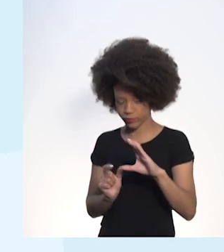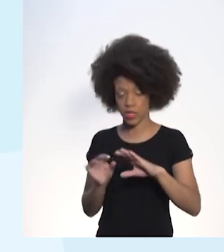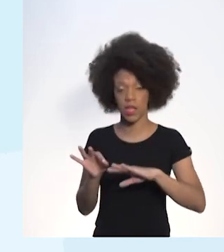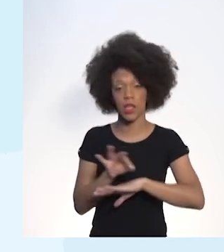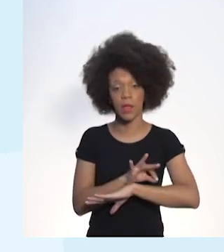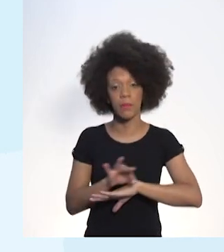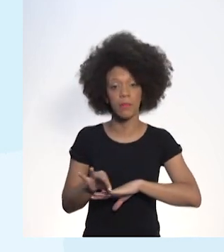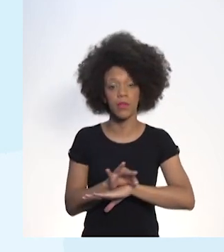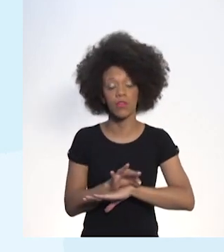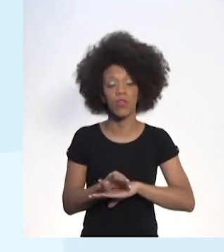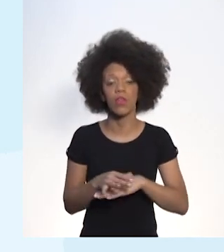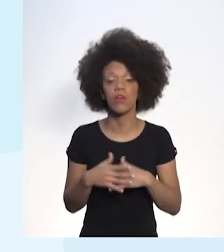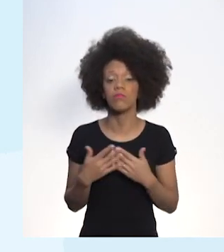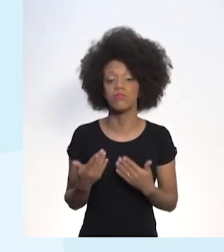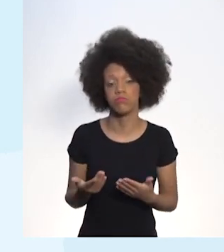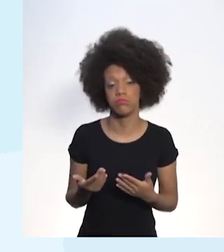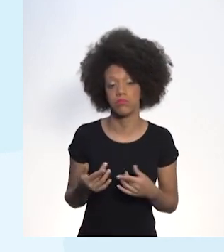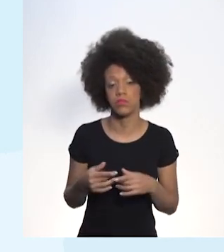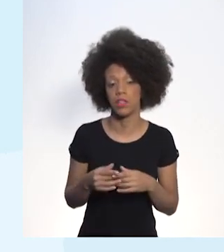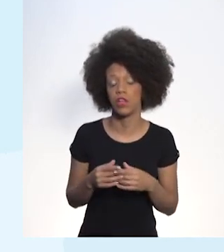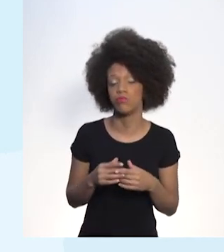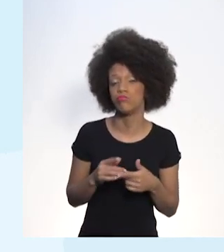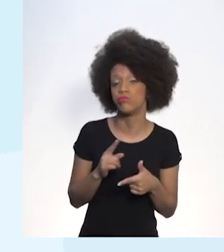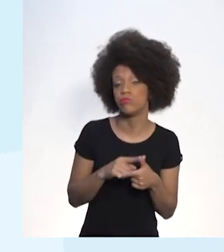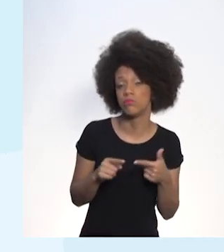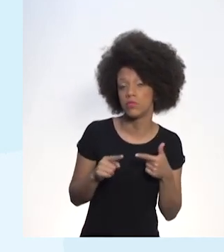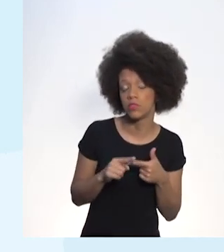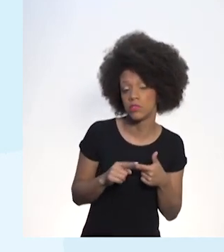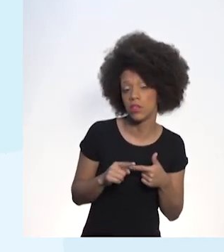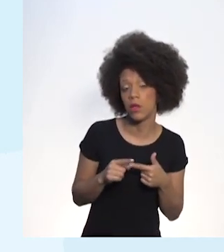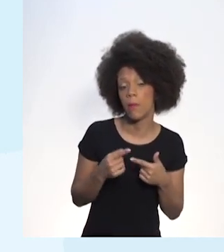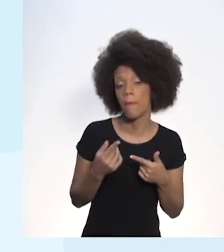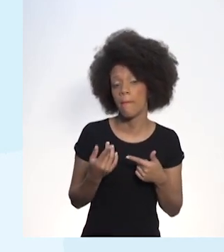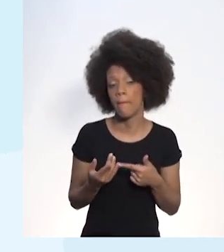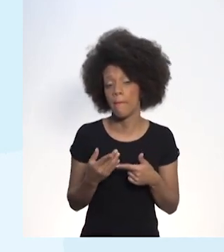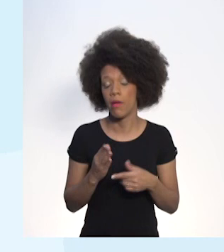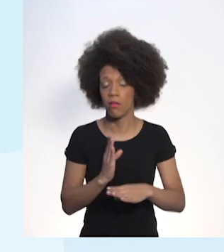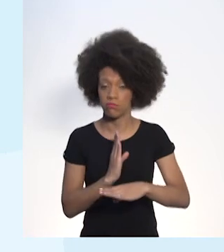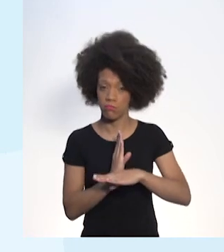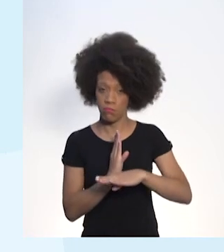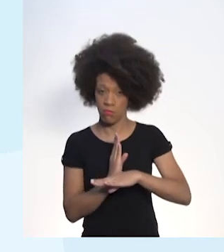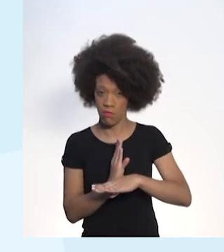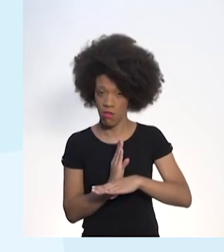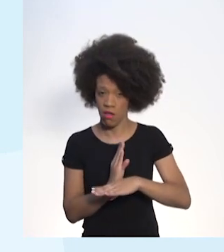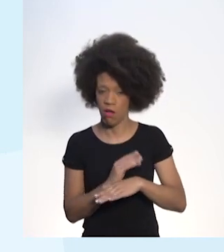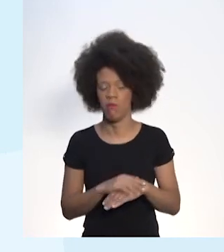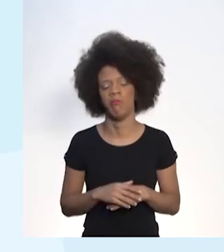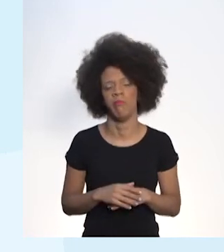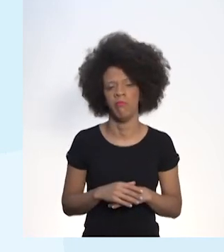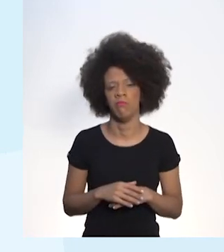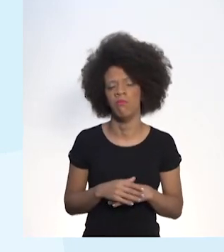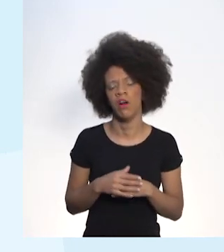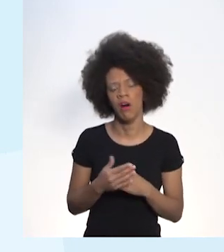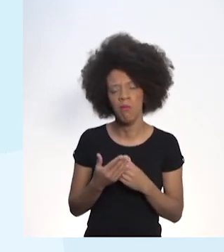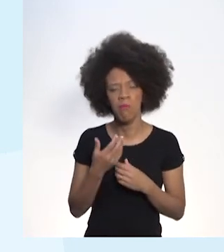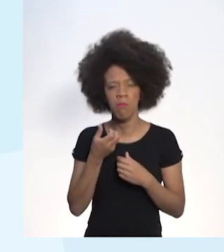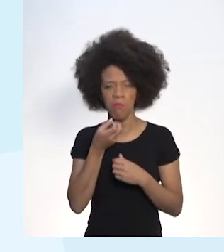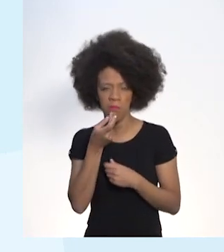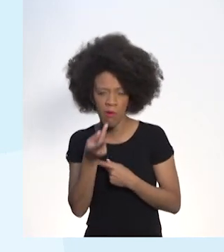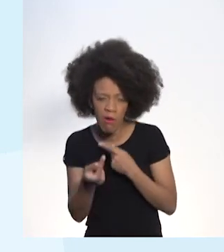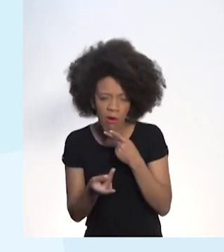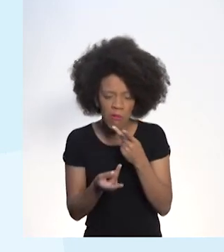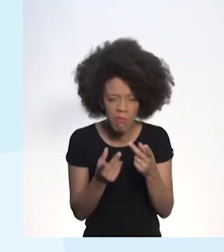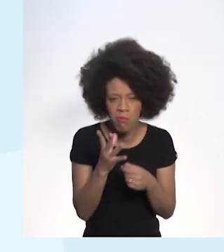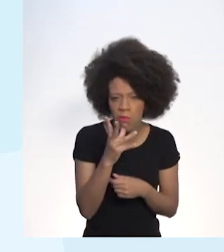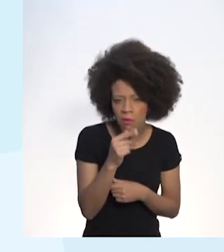essa circunferência, e dividir essa circunferência pela medida do diâmetro, vou falar mais devagar agora para